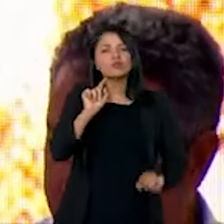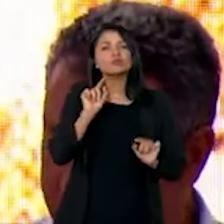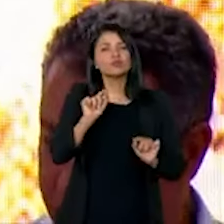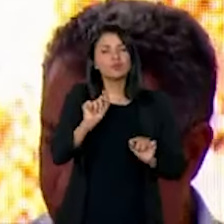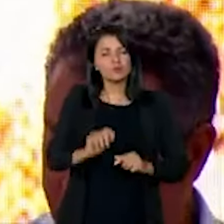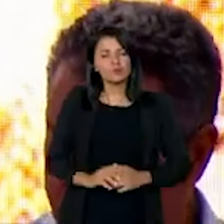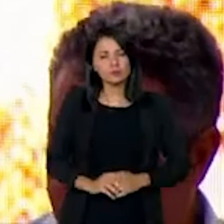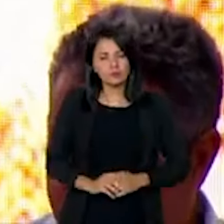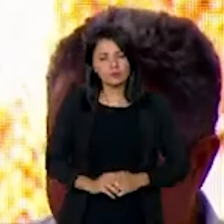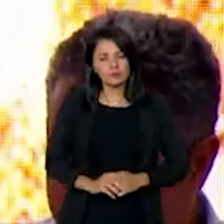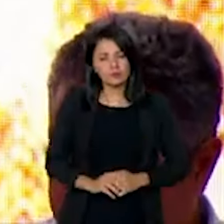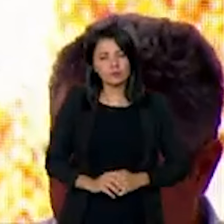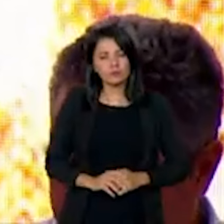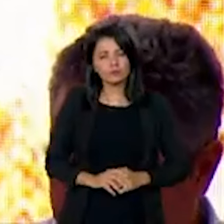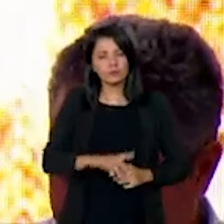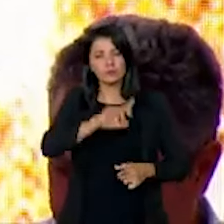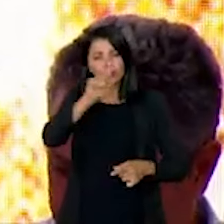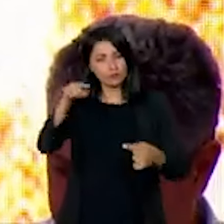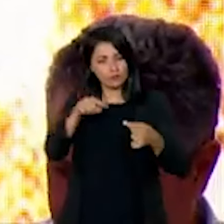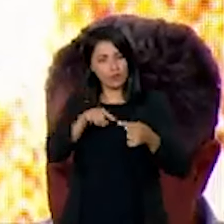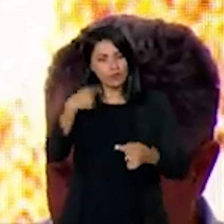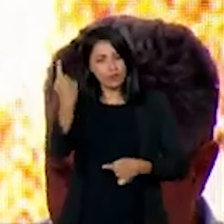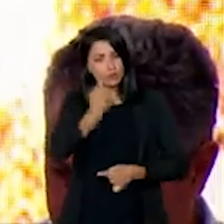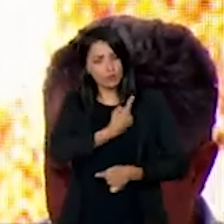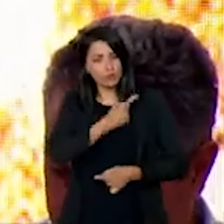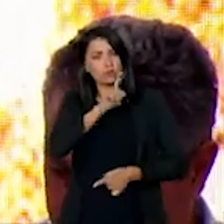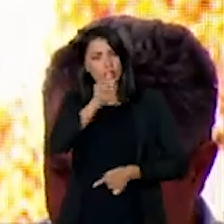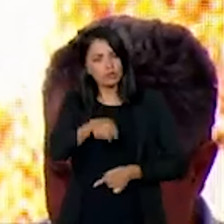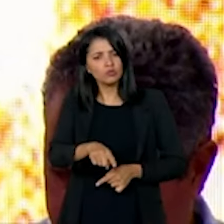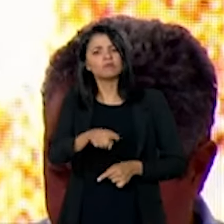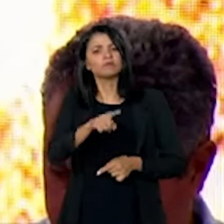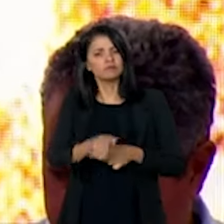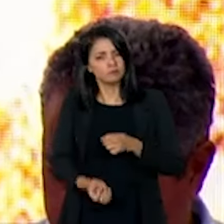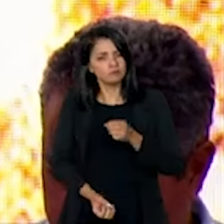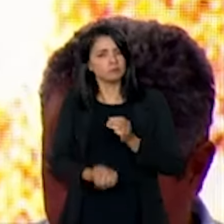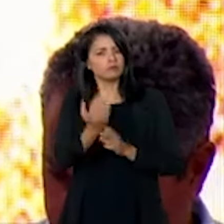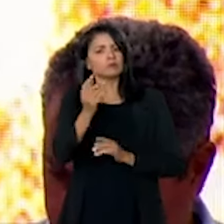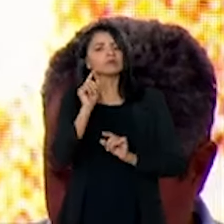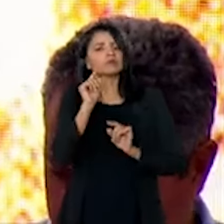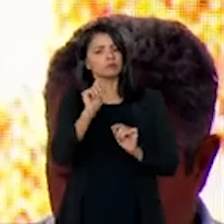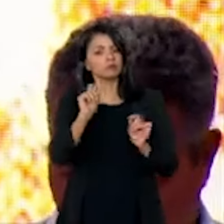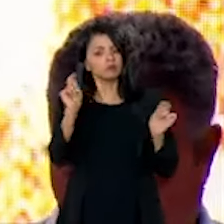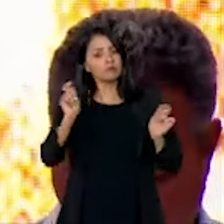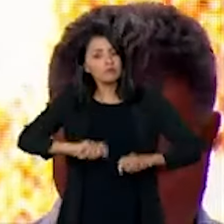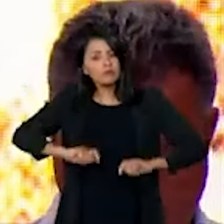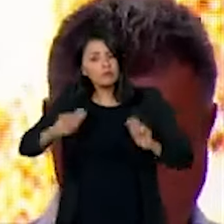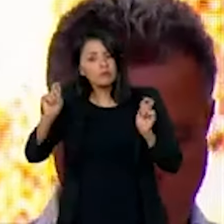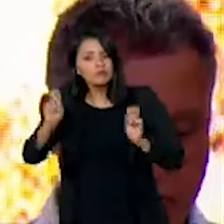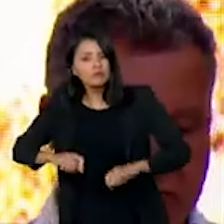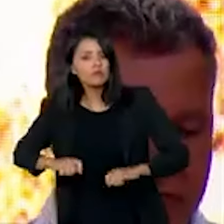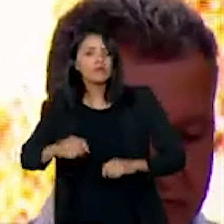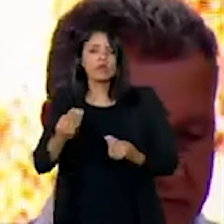seguinte: o nosso objetivo é estabelecer as